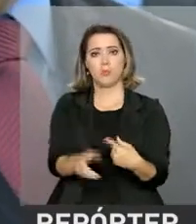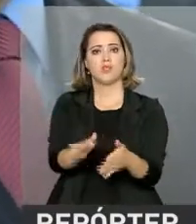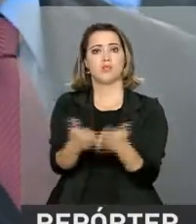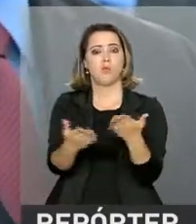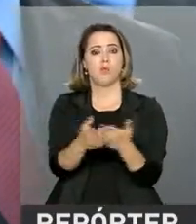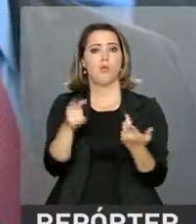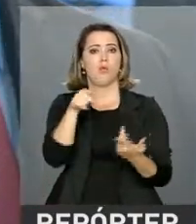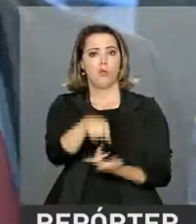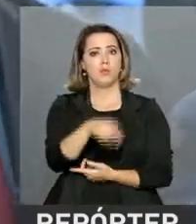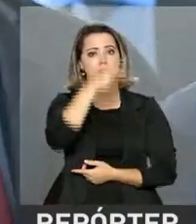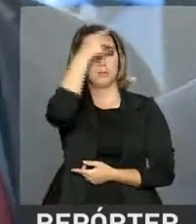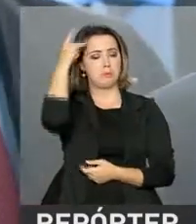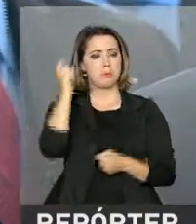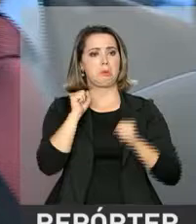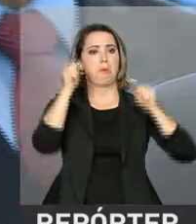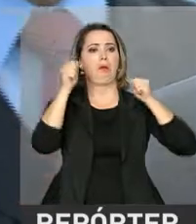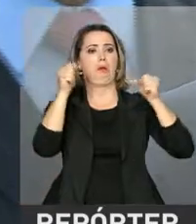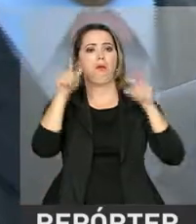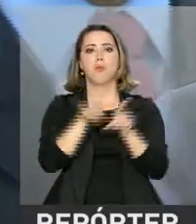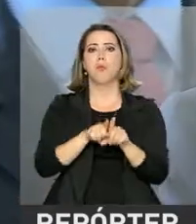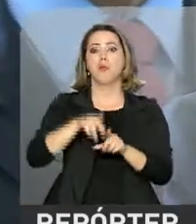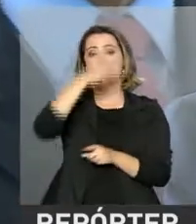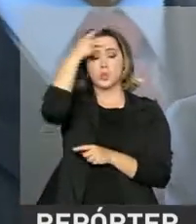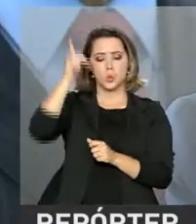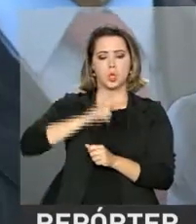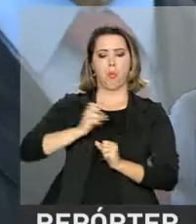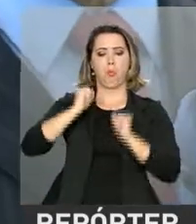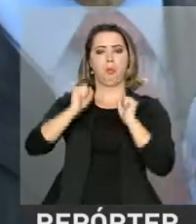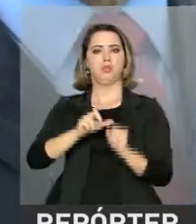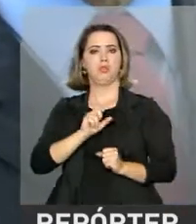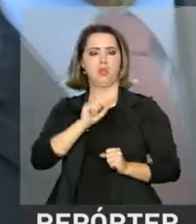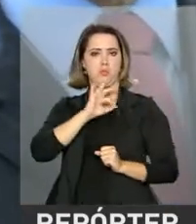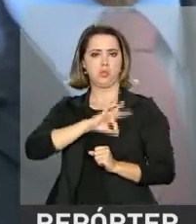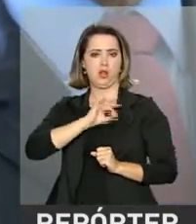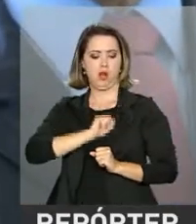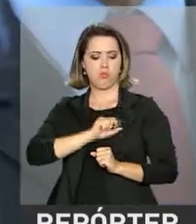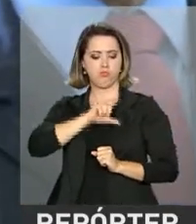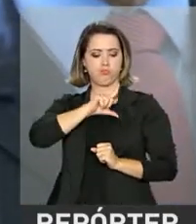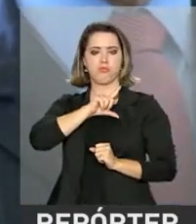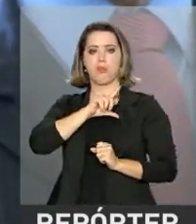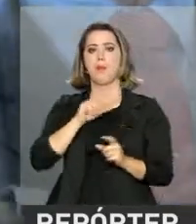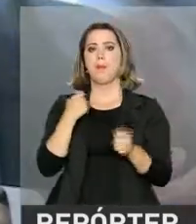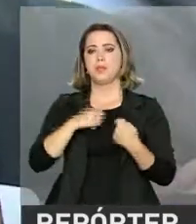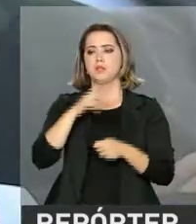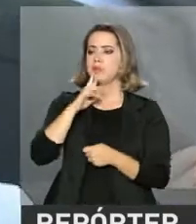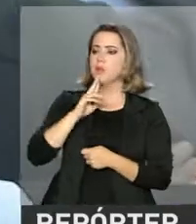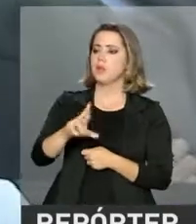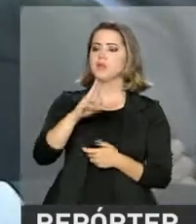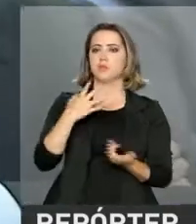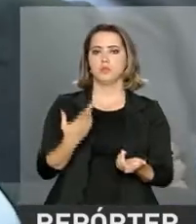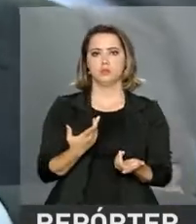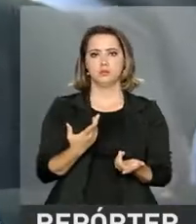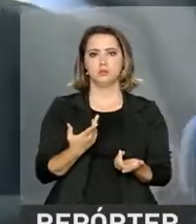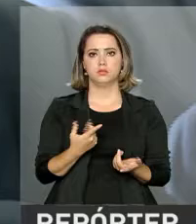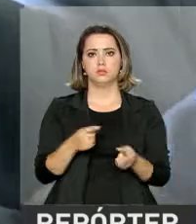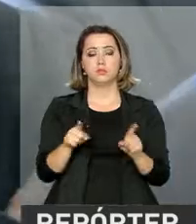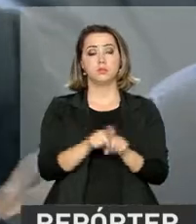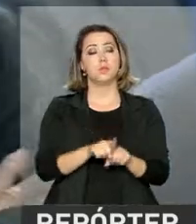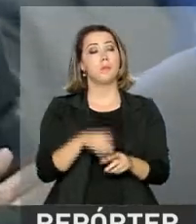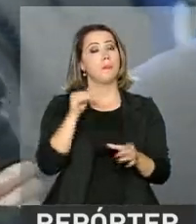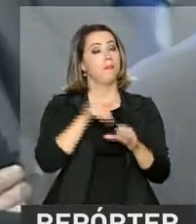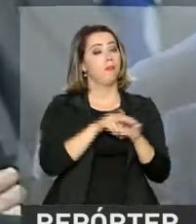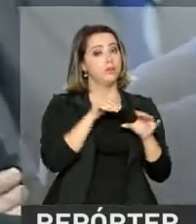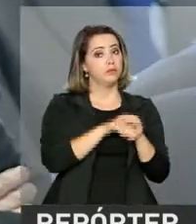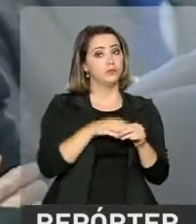fazem campanha são os mais poderosos. São aqueles que ganham mais. Nós temos que dar uma resposta a isso. Votar a reforma da Previdência